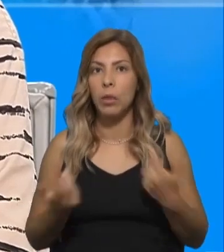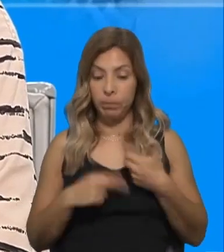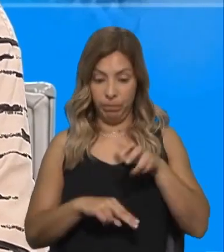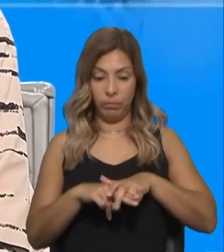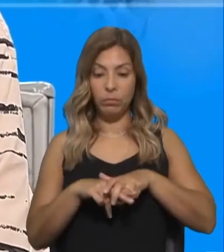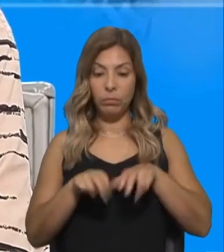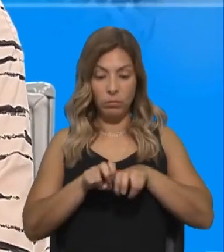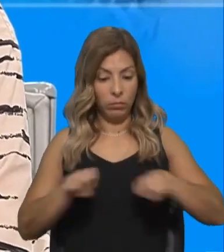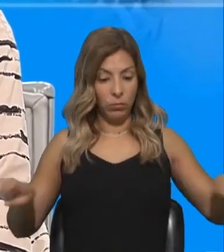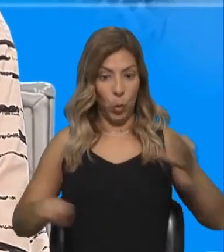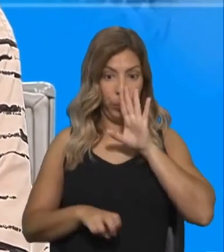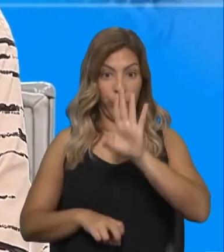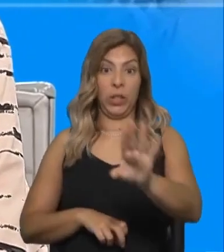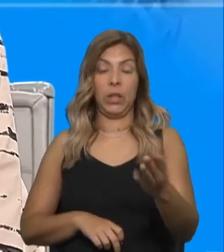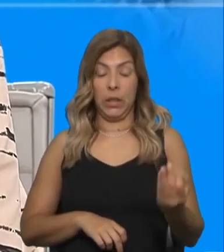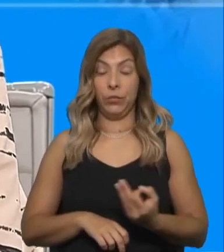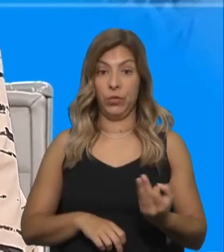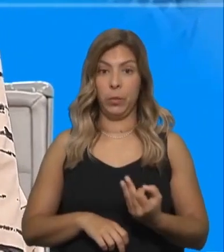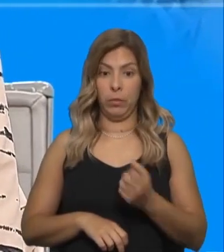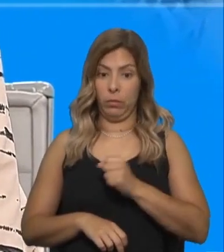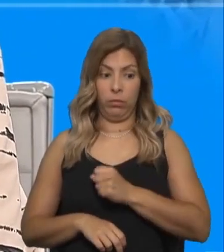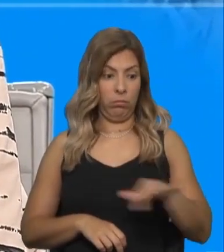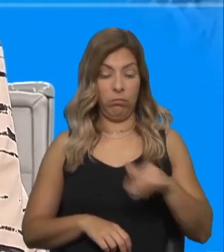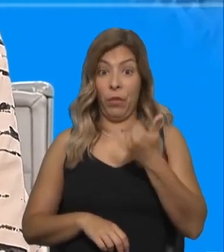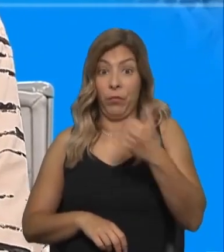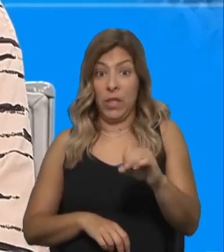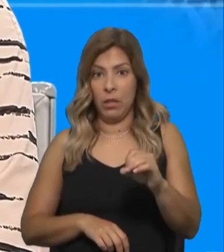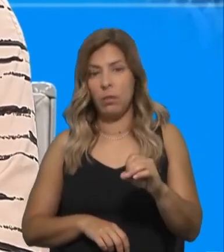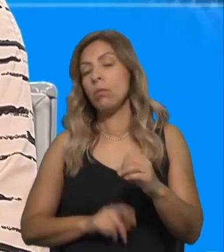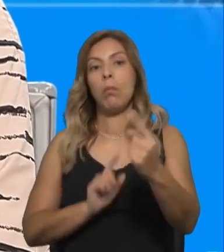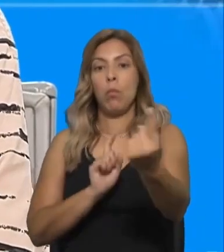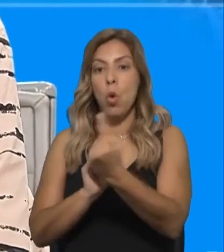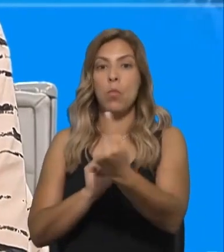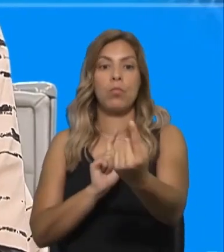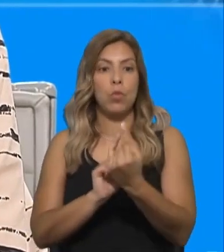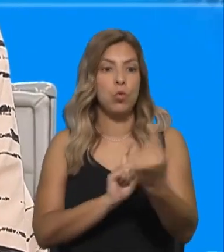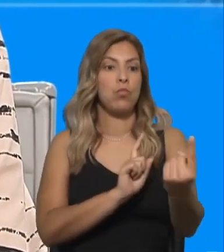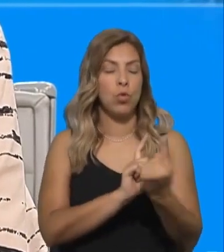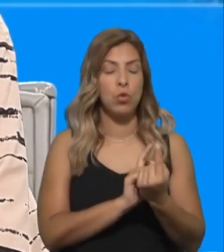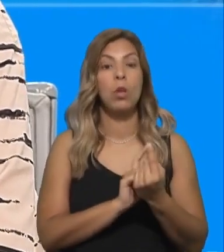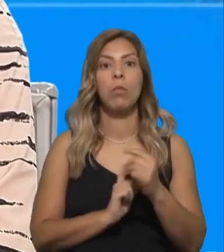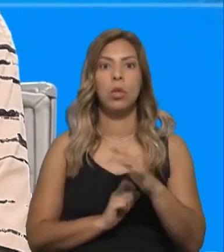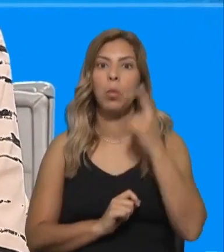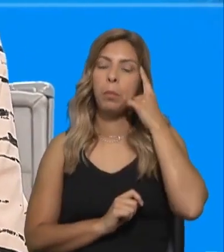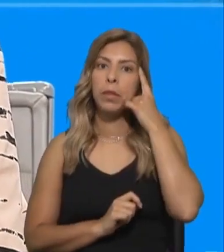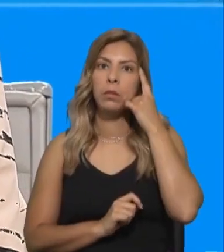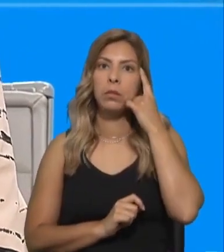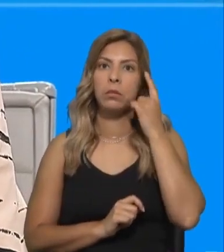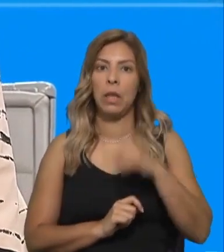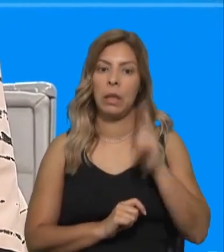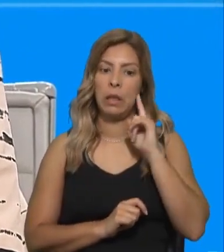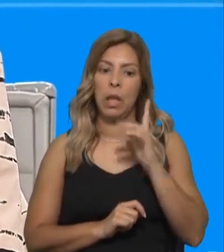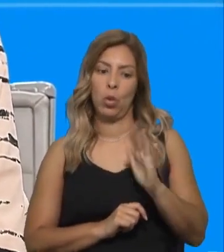primeira fila, sim, mais ou menos uns 20, e o Papa depois veio, e eu pensei, amanhã, que isto foi no dia